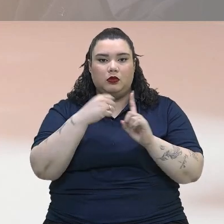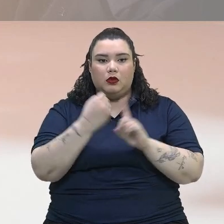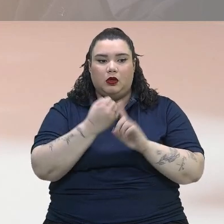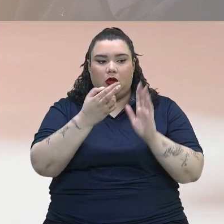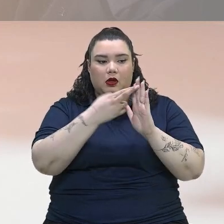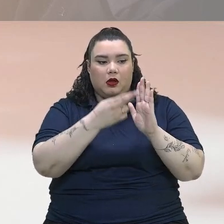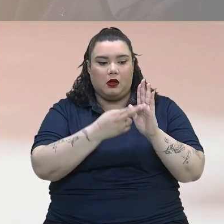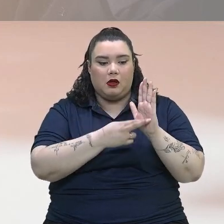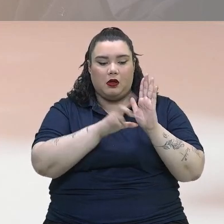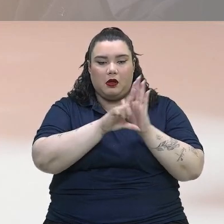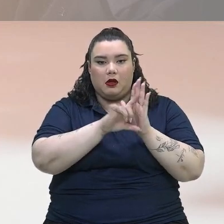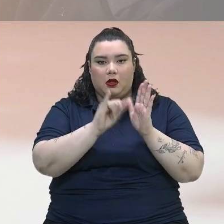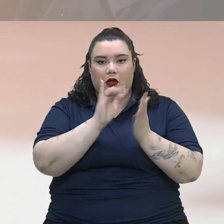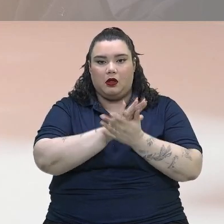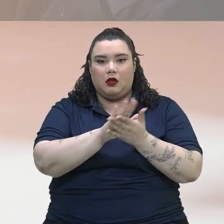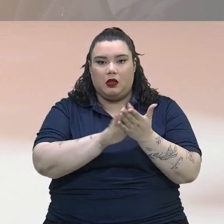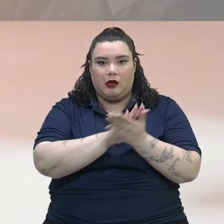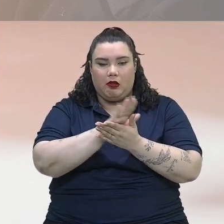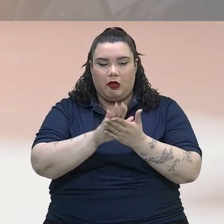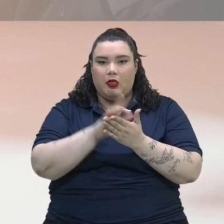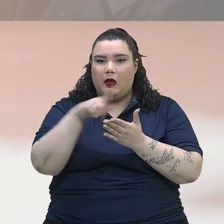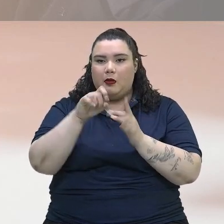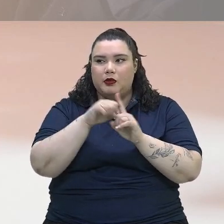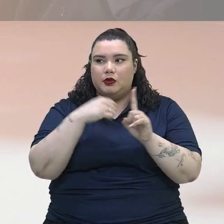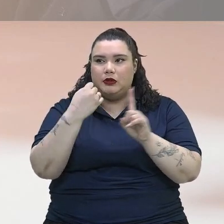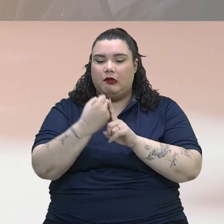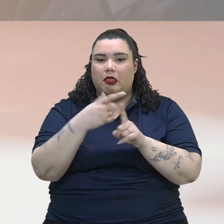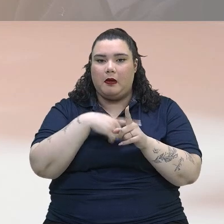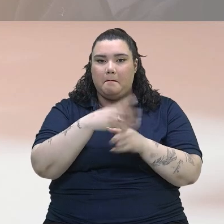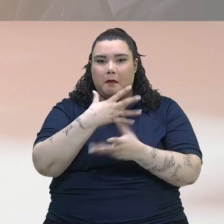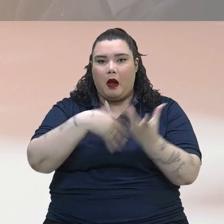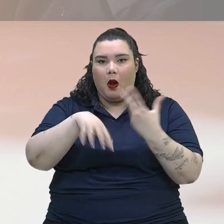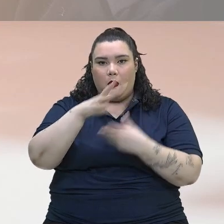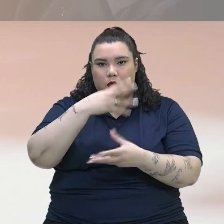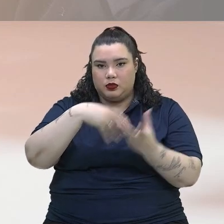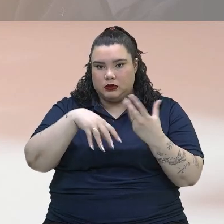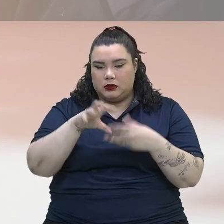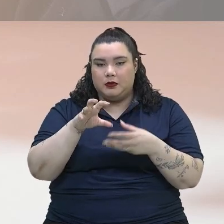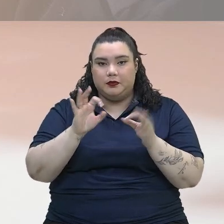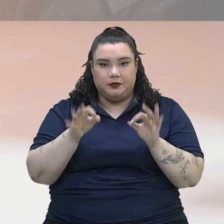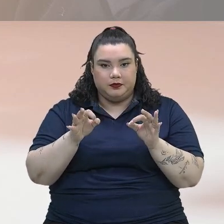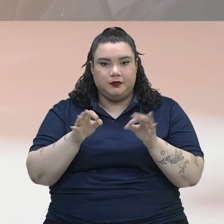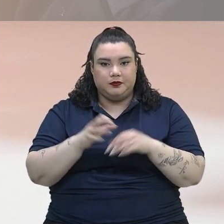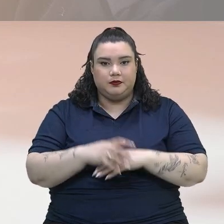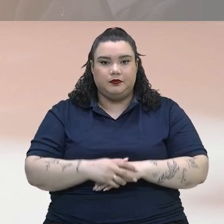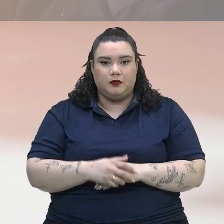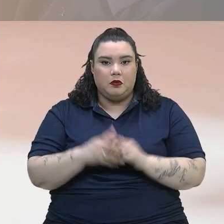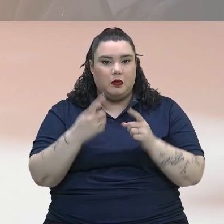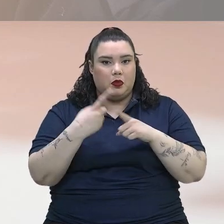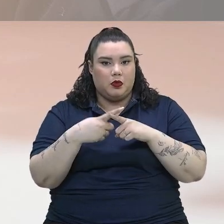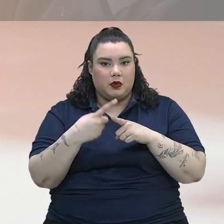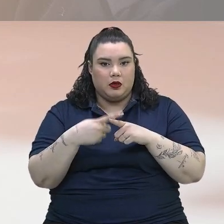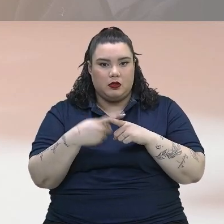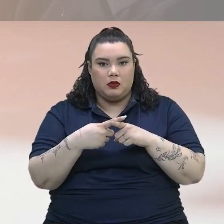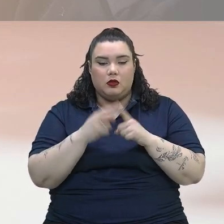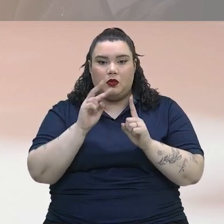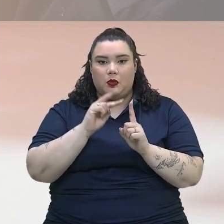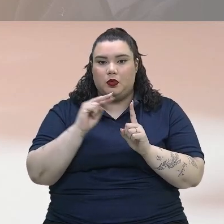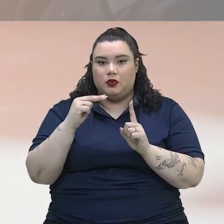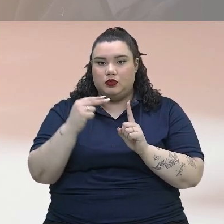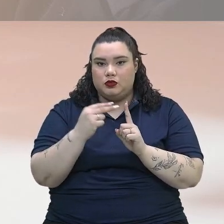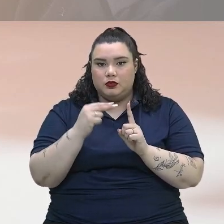sem leis, né? Uma sociedade desorganizada, uma sociedade de conflitos, porque na